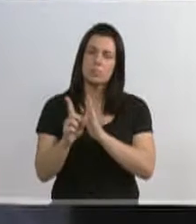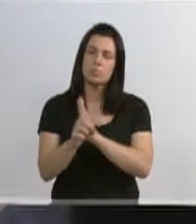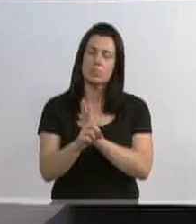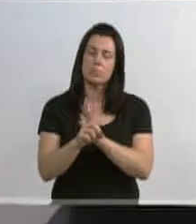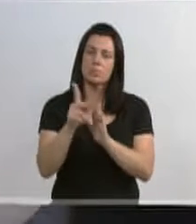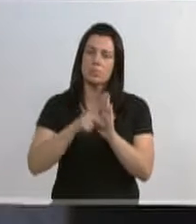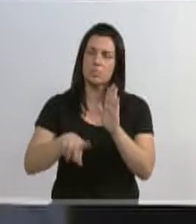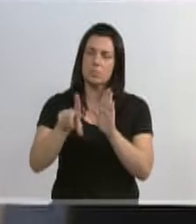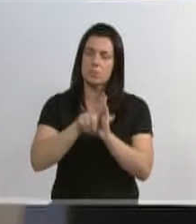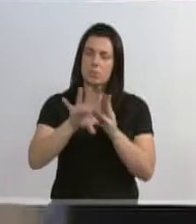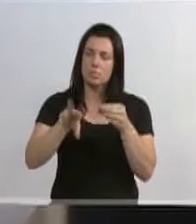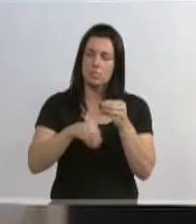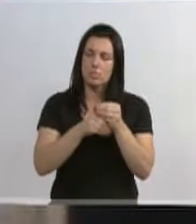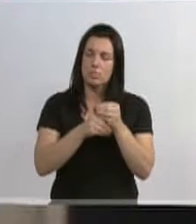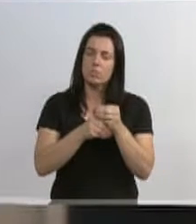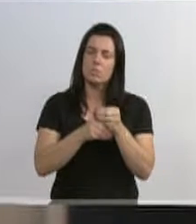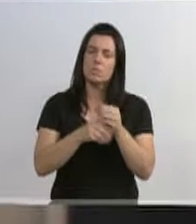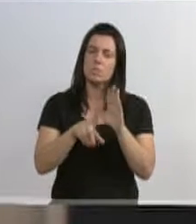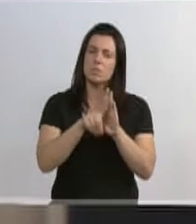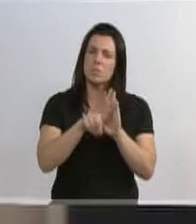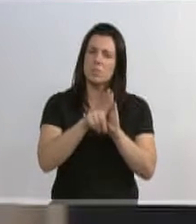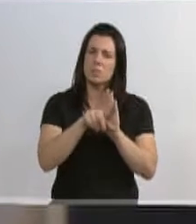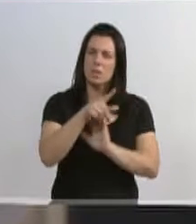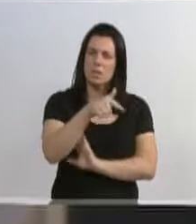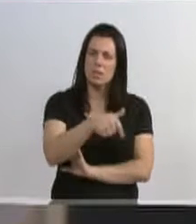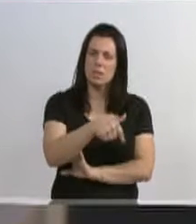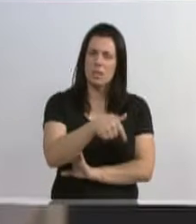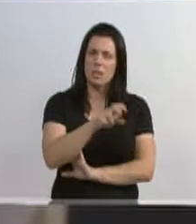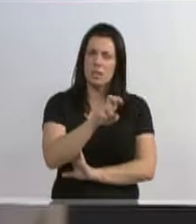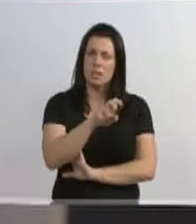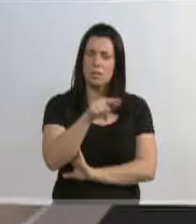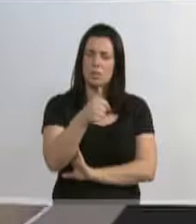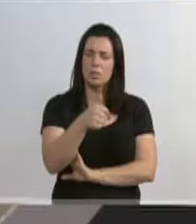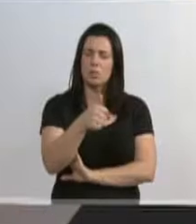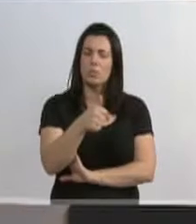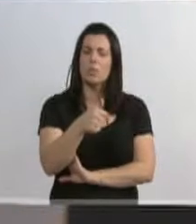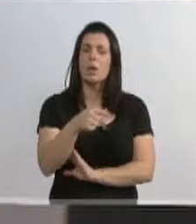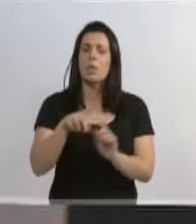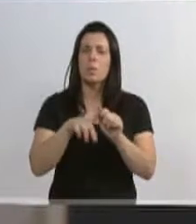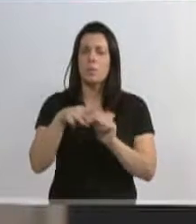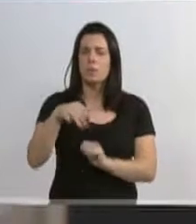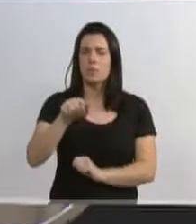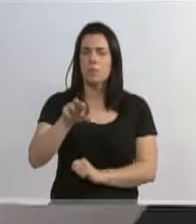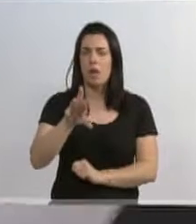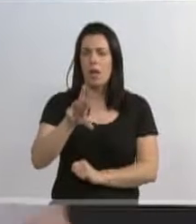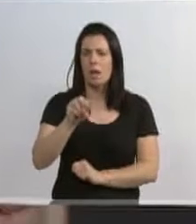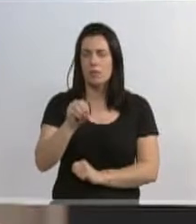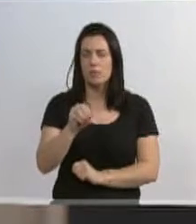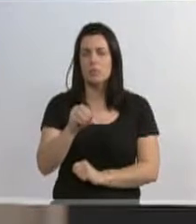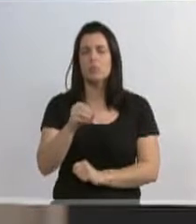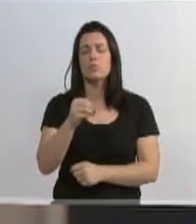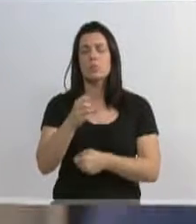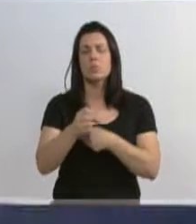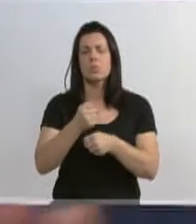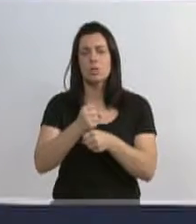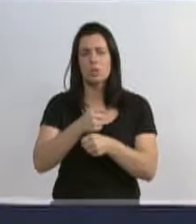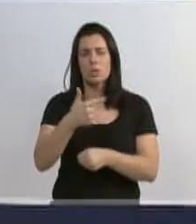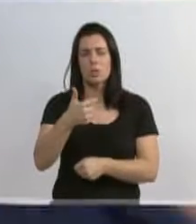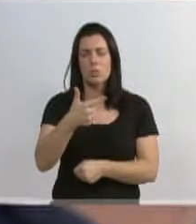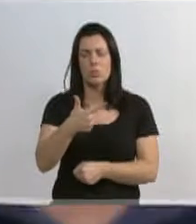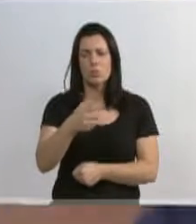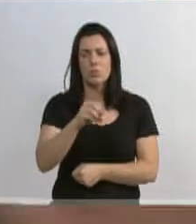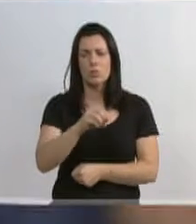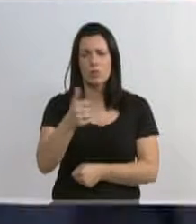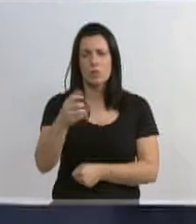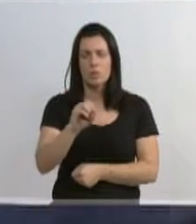que acrescenta dispositivo ao artigo 41 da Lei 751 de março de 2010, aquela que eu falei durante a minha fala de hoje,